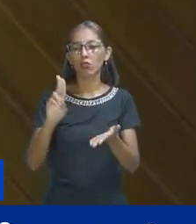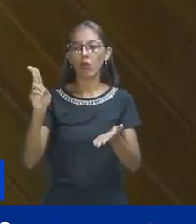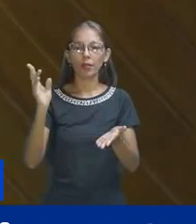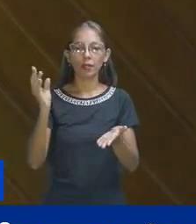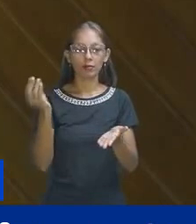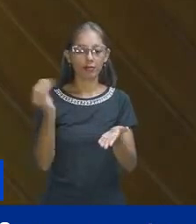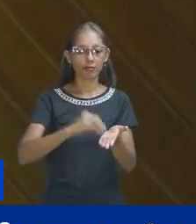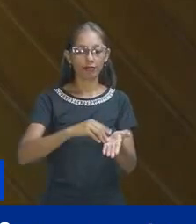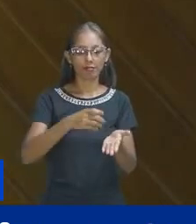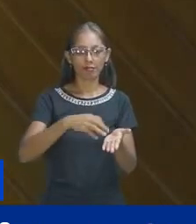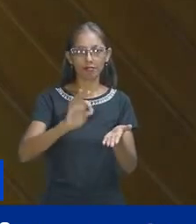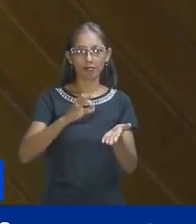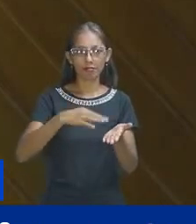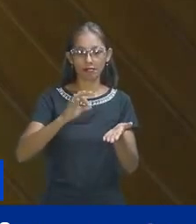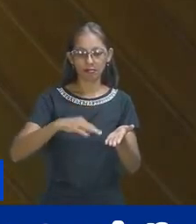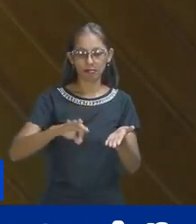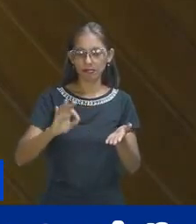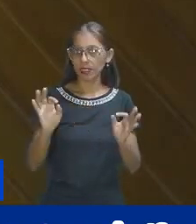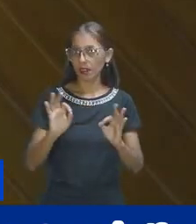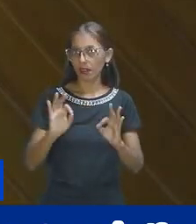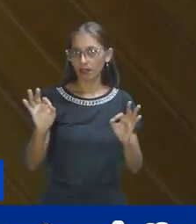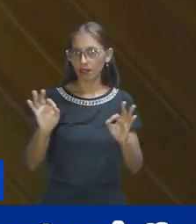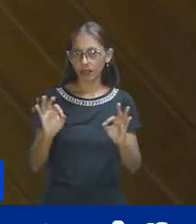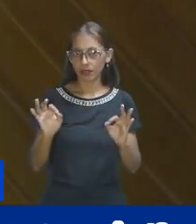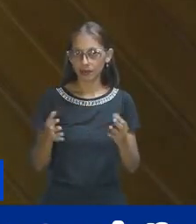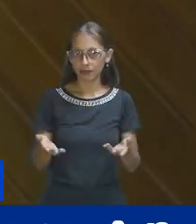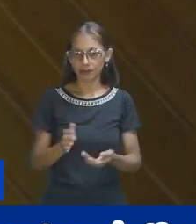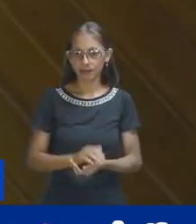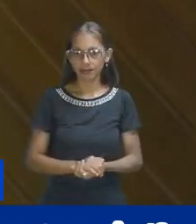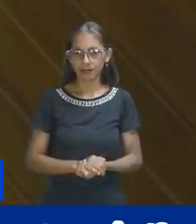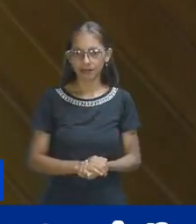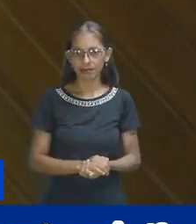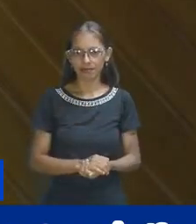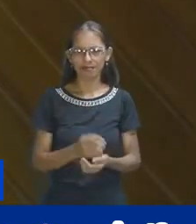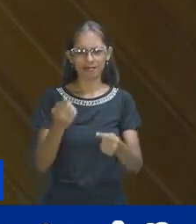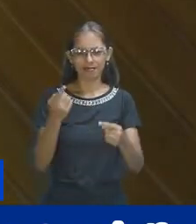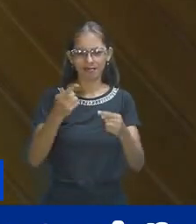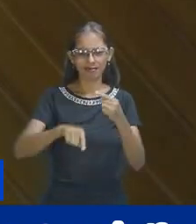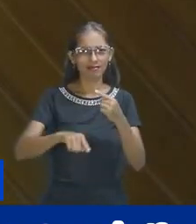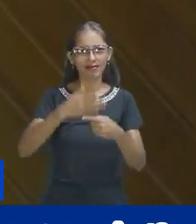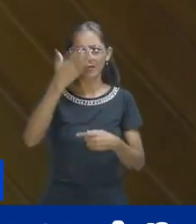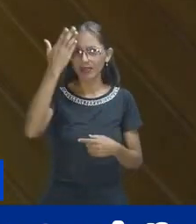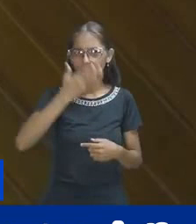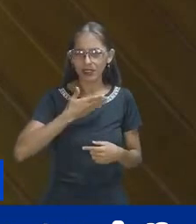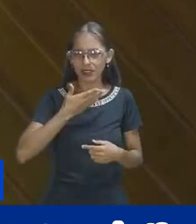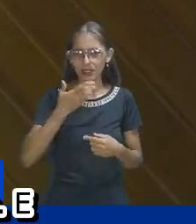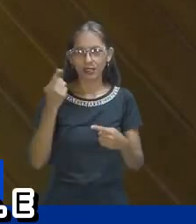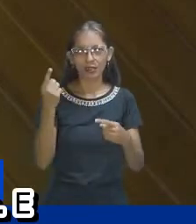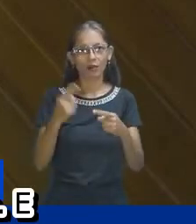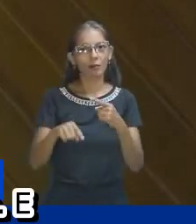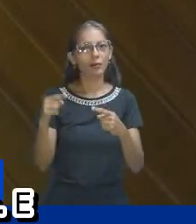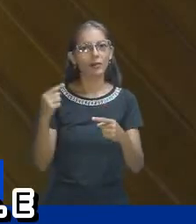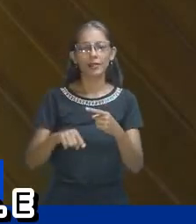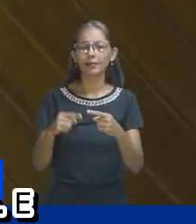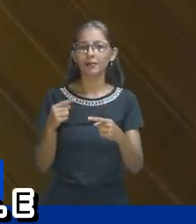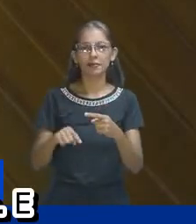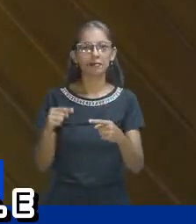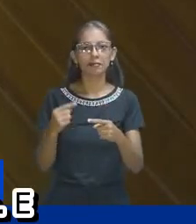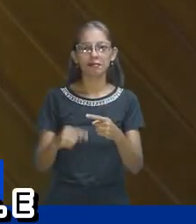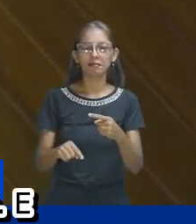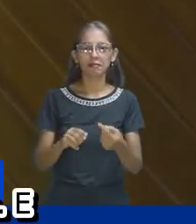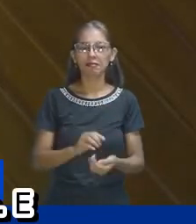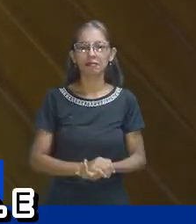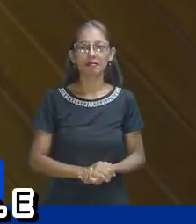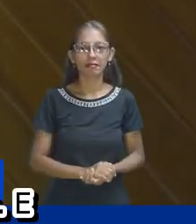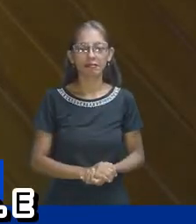sobrinhos de Keila. Eu até tenho uma certa dificuldade de chamar isso de prova. É depoimento absolutamente apócrifo que foi lavrado apenas pelo